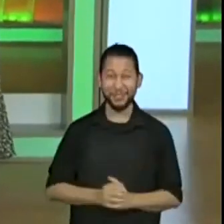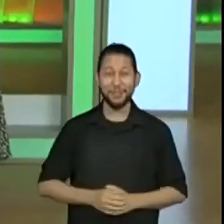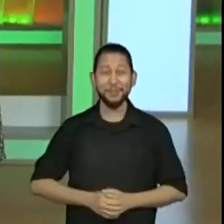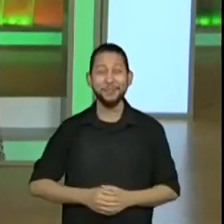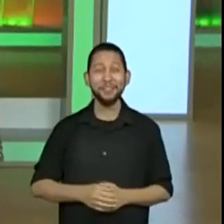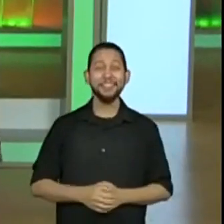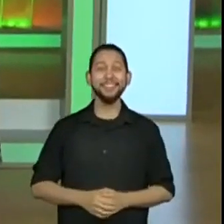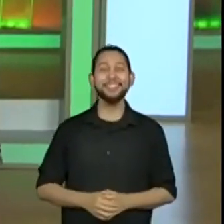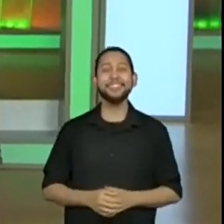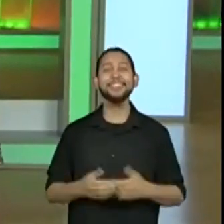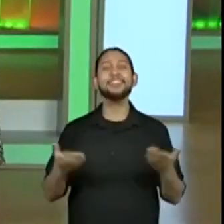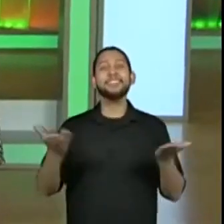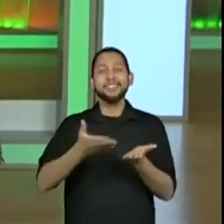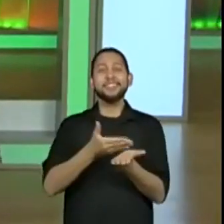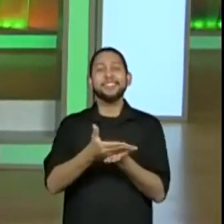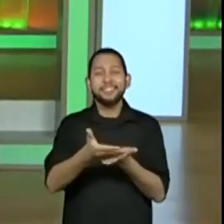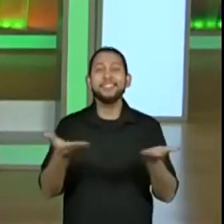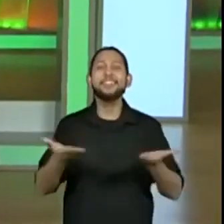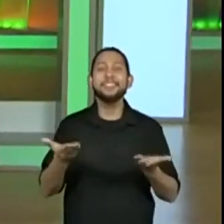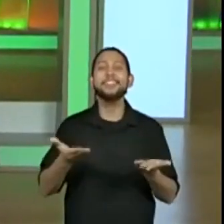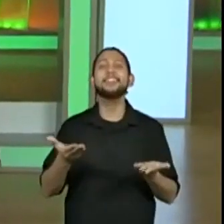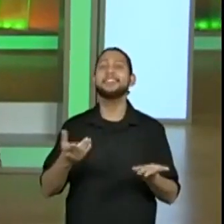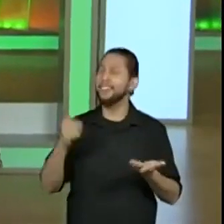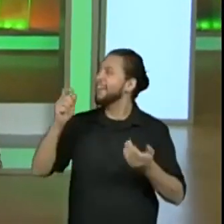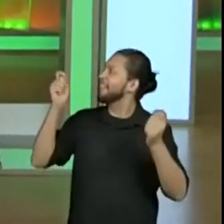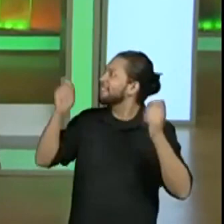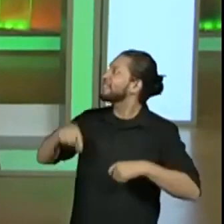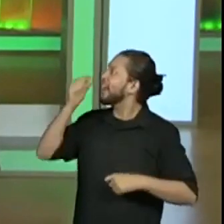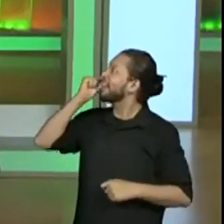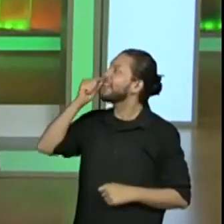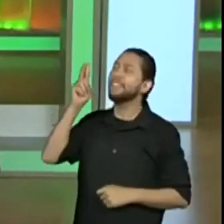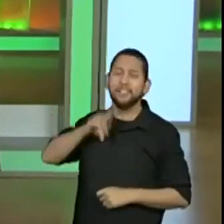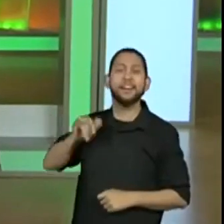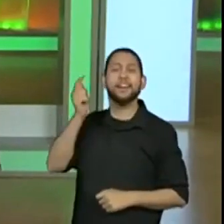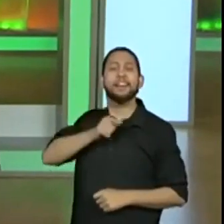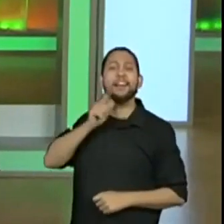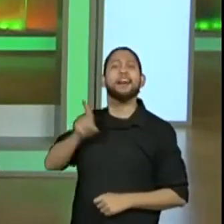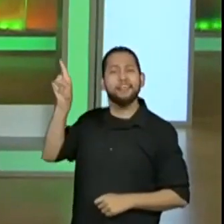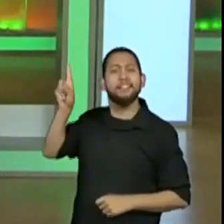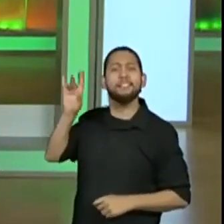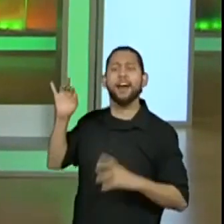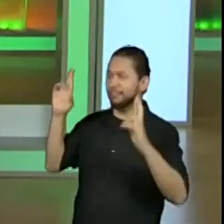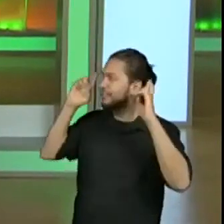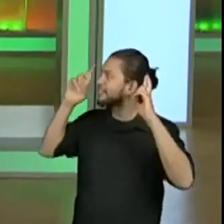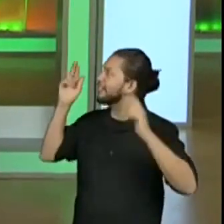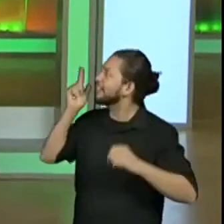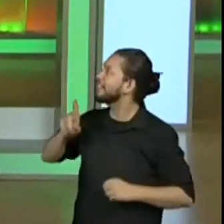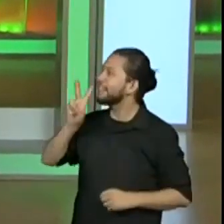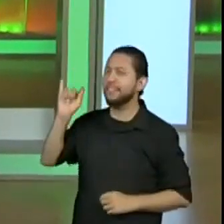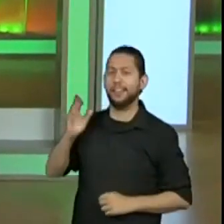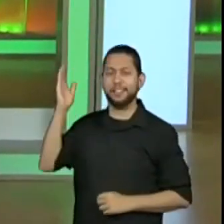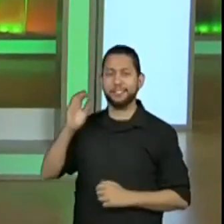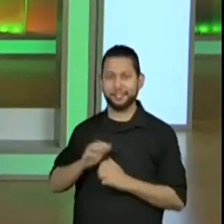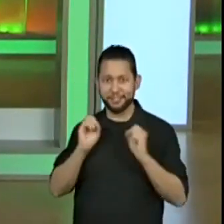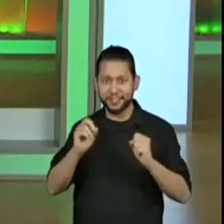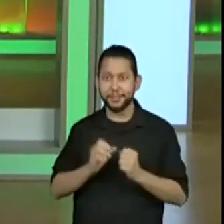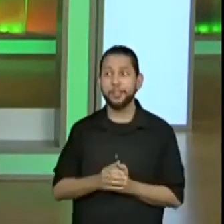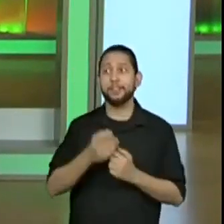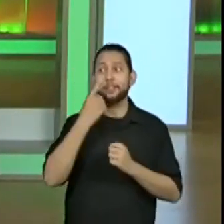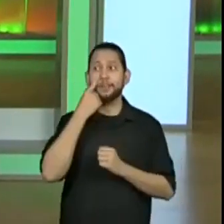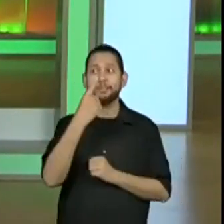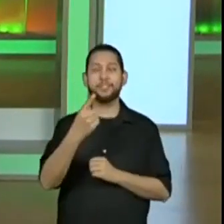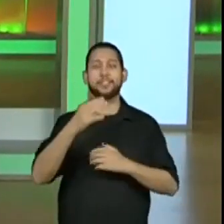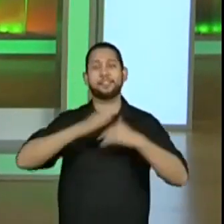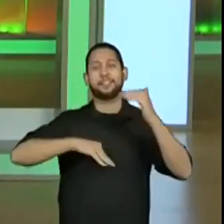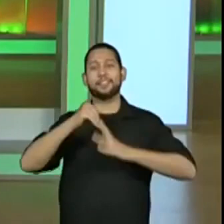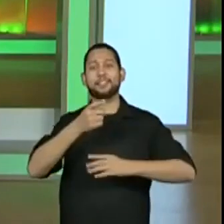galera, vamos lá. A gente vai começar com a nossa habilidade de hoje. E aí, logo, logo, a gente já entra no jogo, certo? Preparada pro...